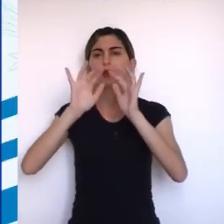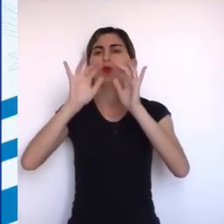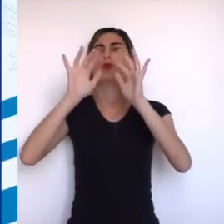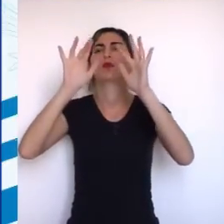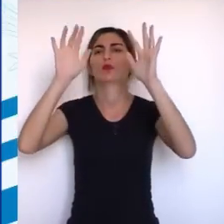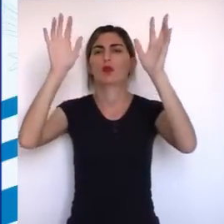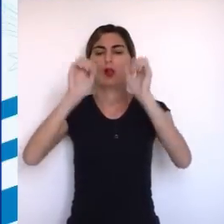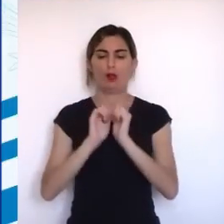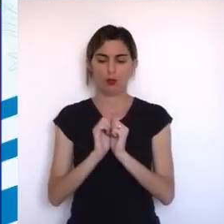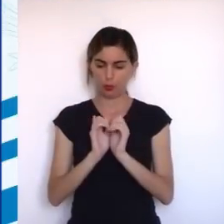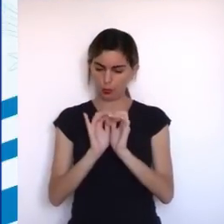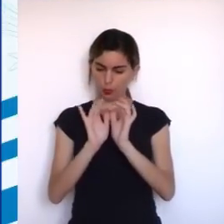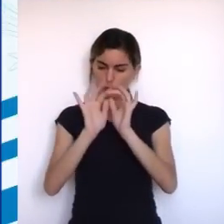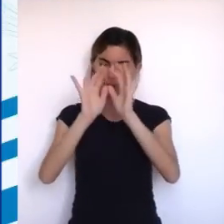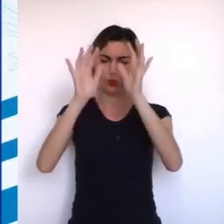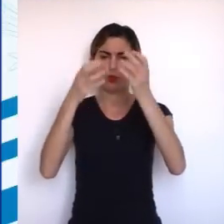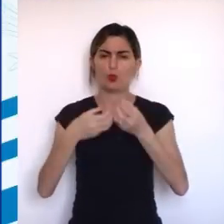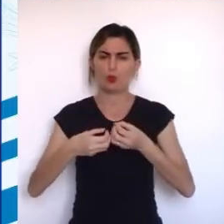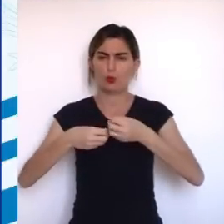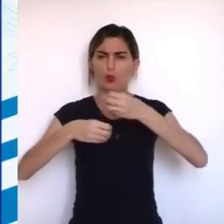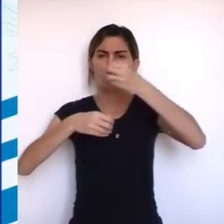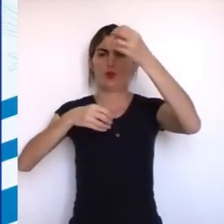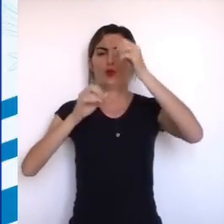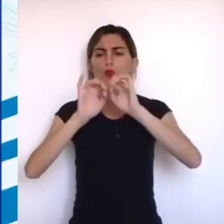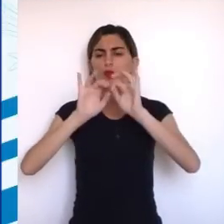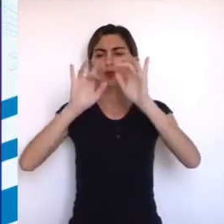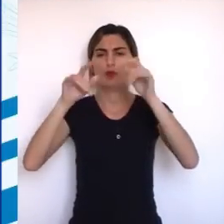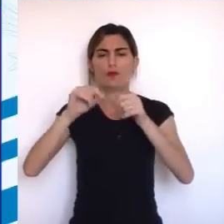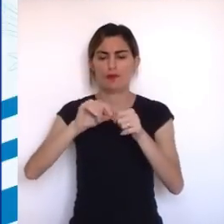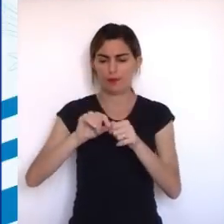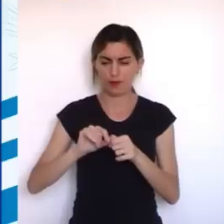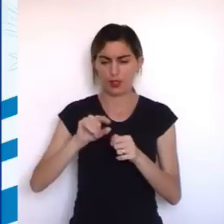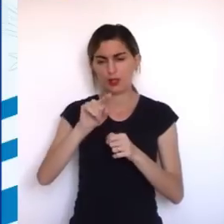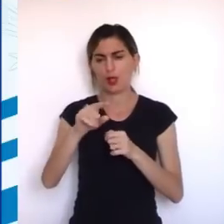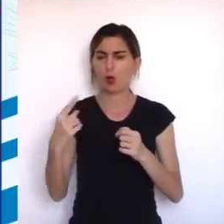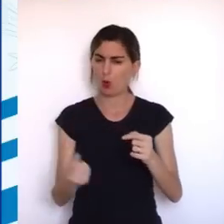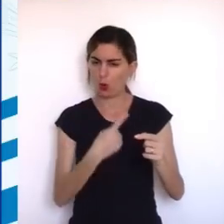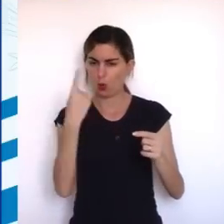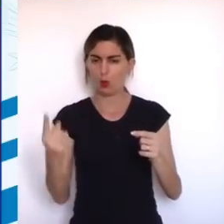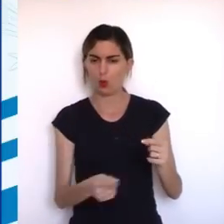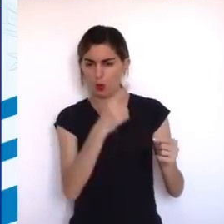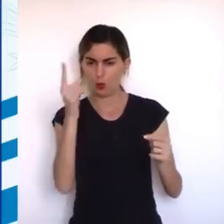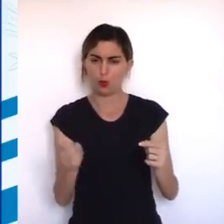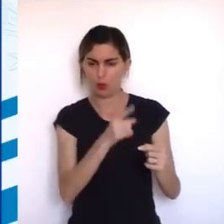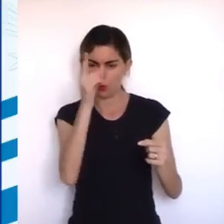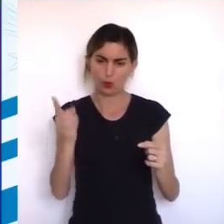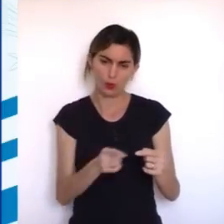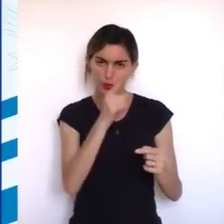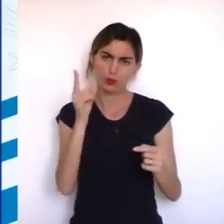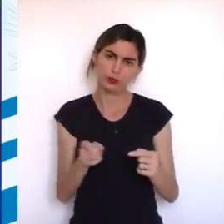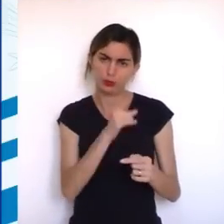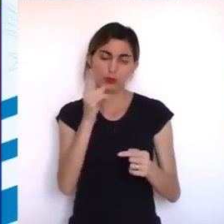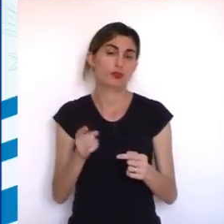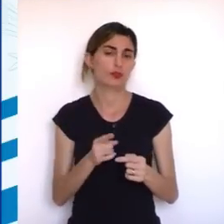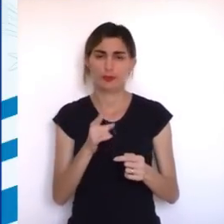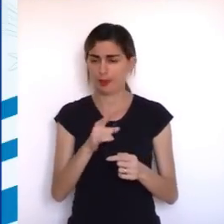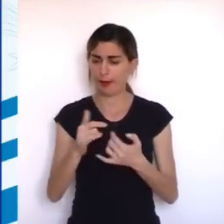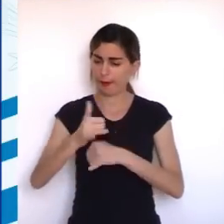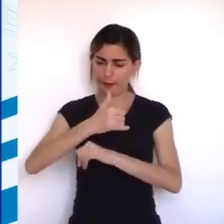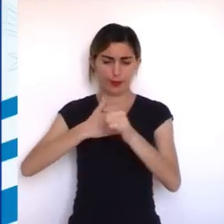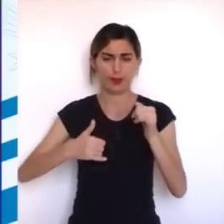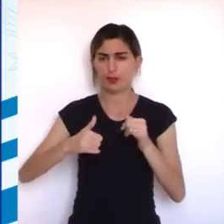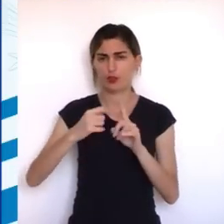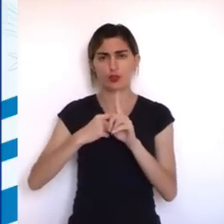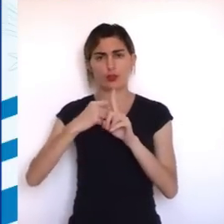e o vapor que saía dos caninhos é que fazia com que essa esfera rodasse. Ou